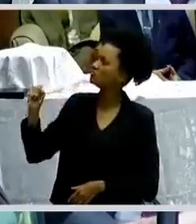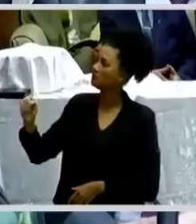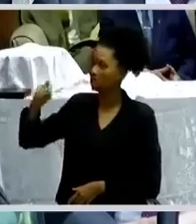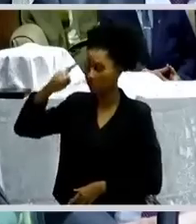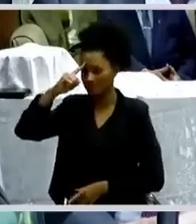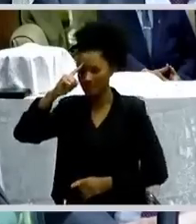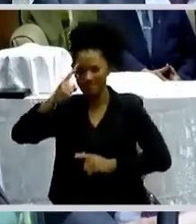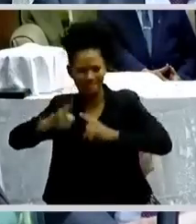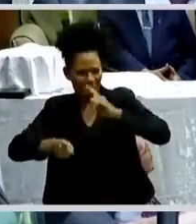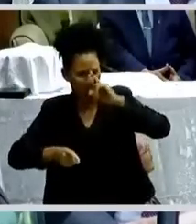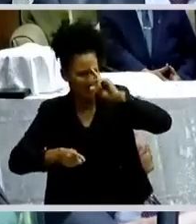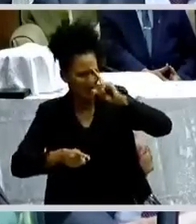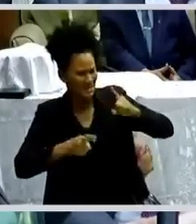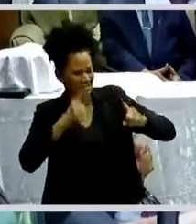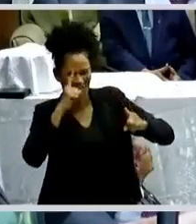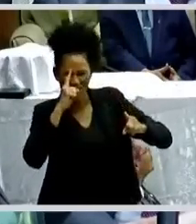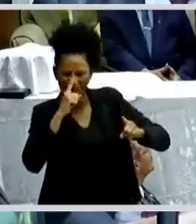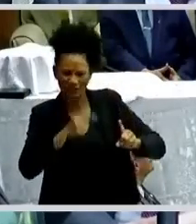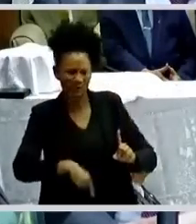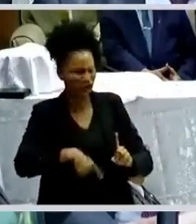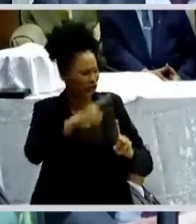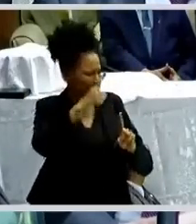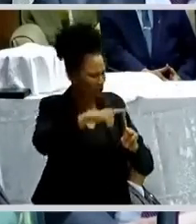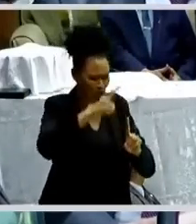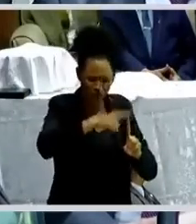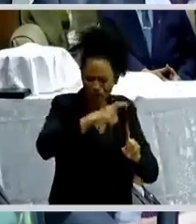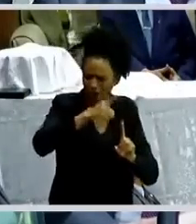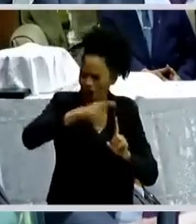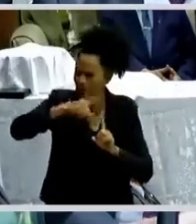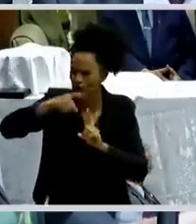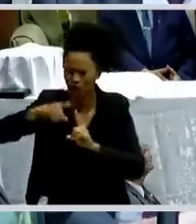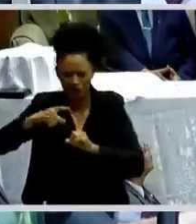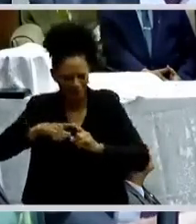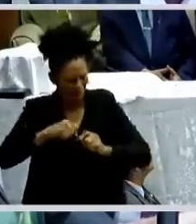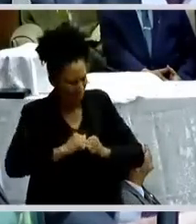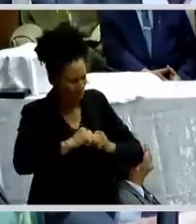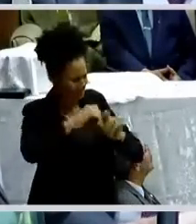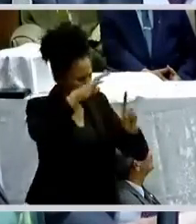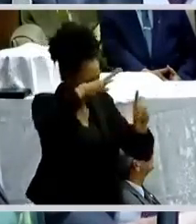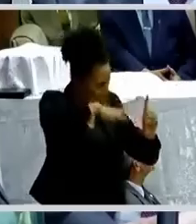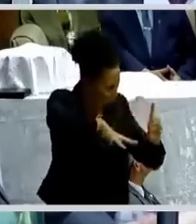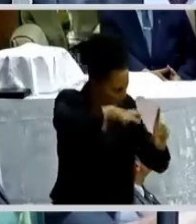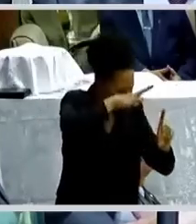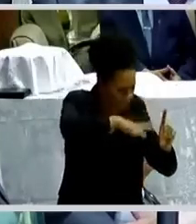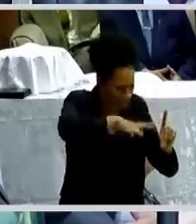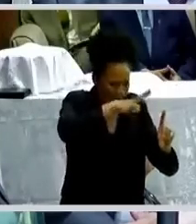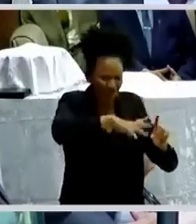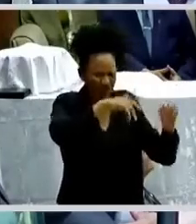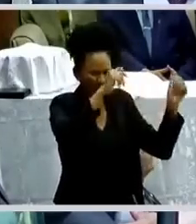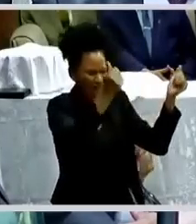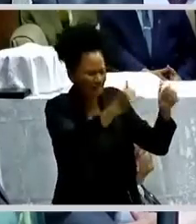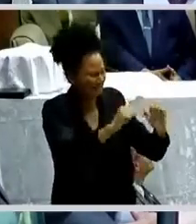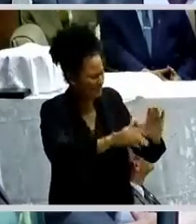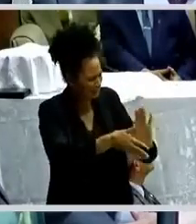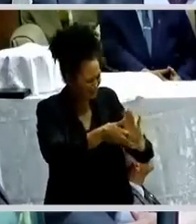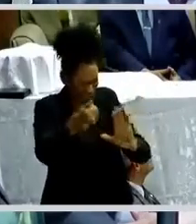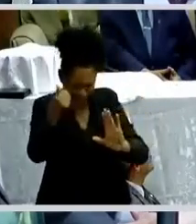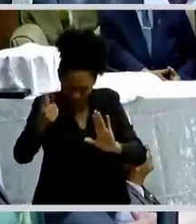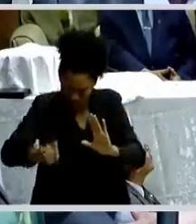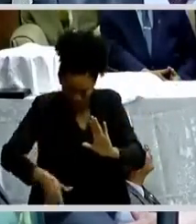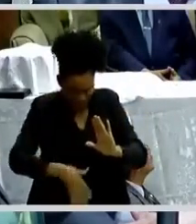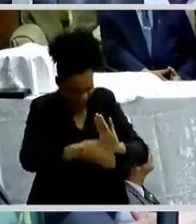tirar todo o tipo de adoração em toda a região de Israel. Ou seja, fechou todas